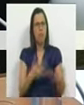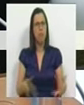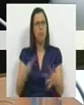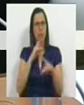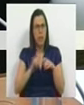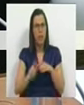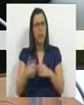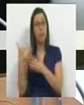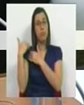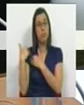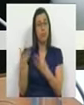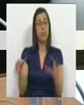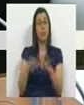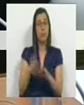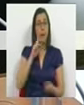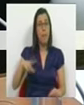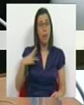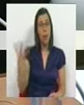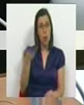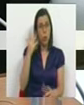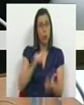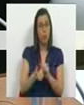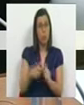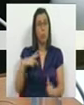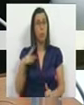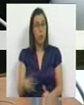estratégia definida pela tutela relativamente ao património cultural